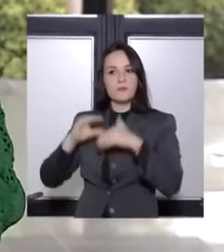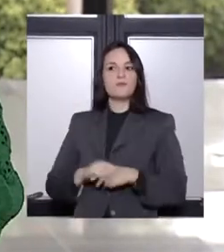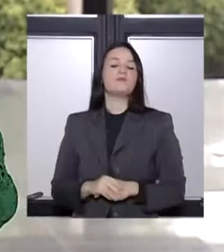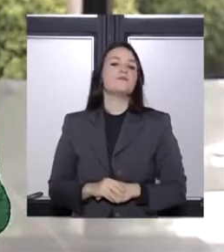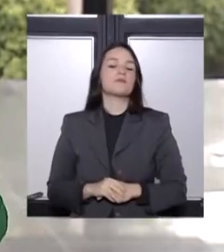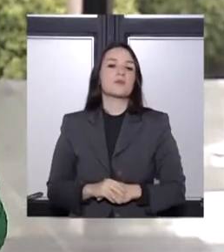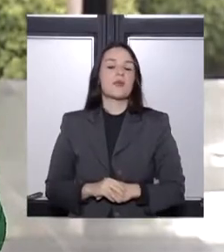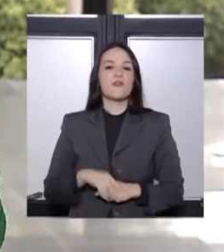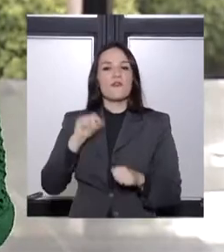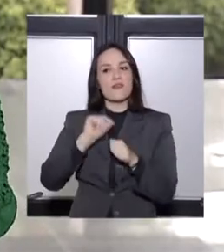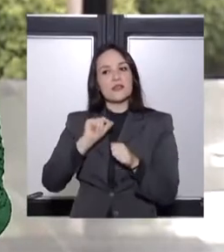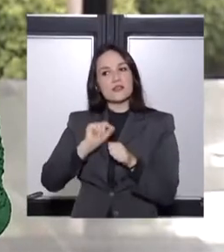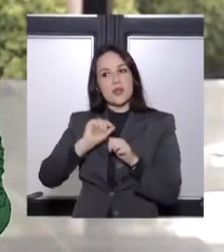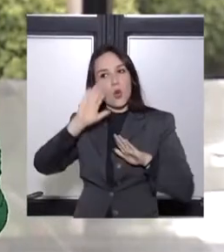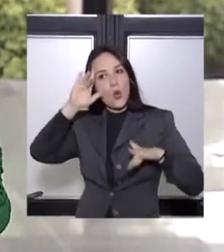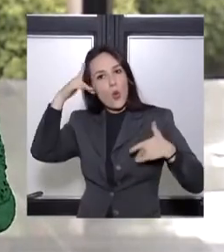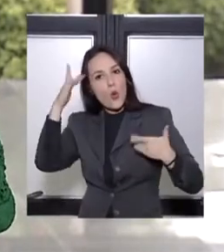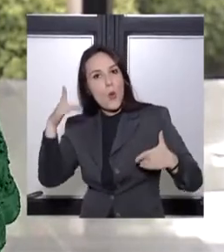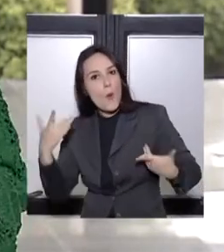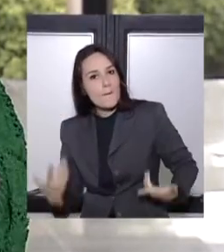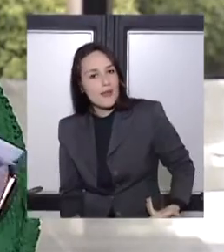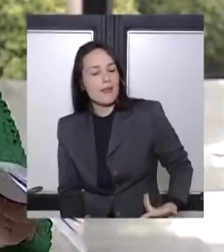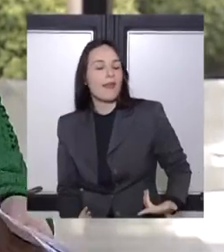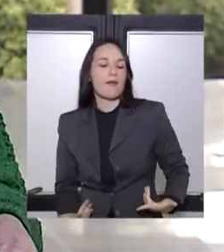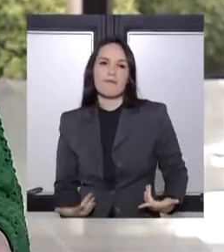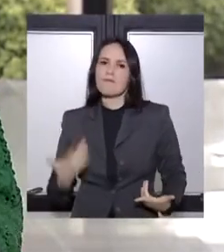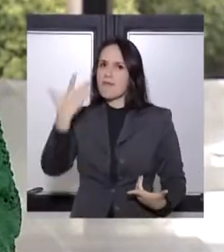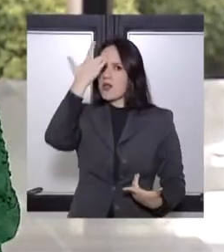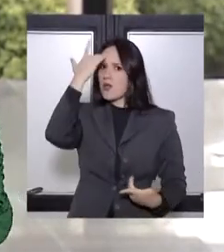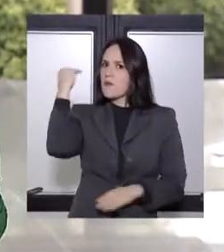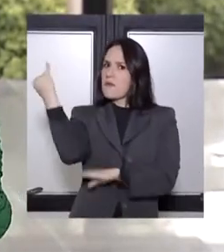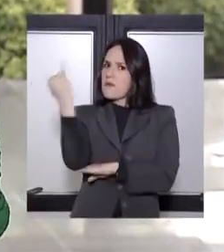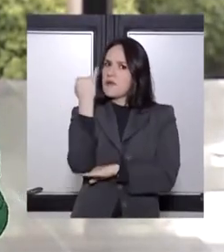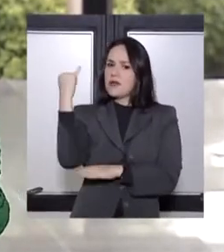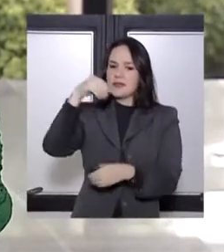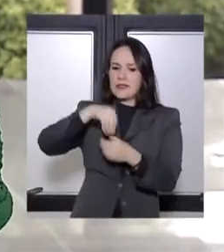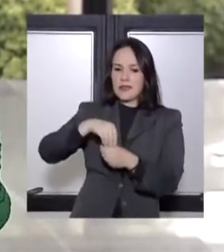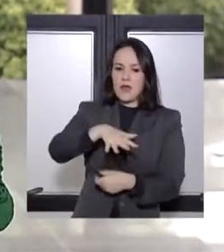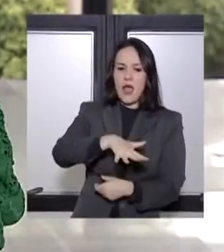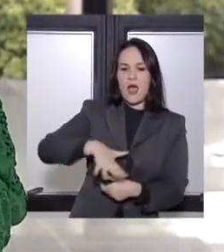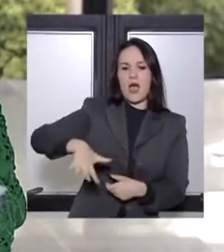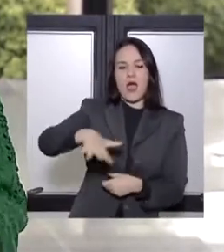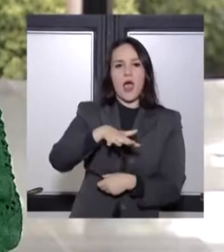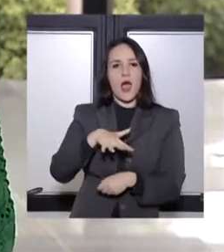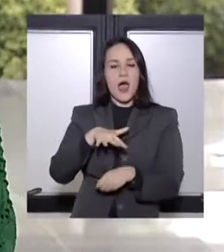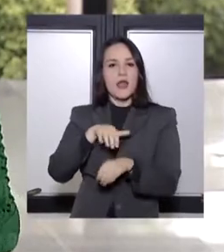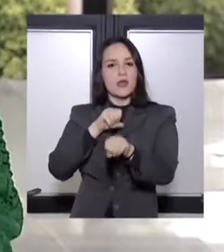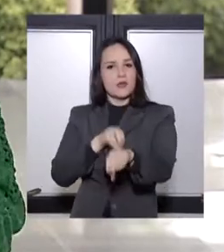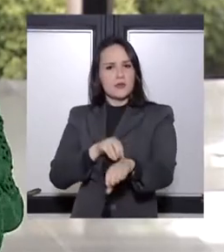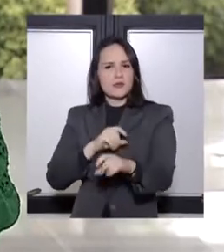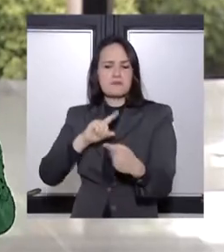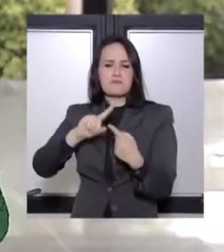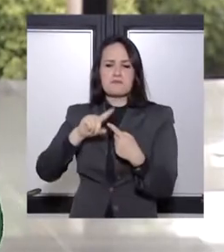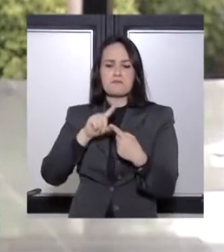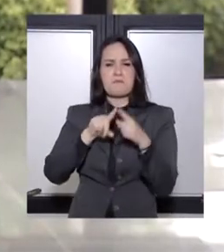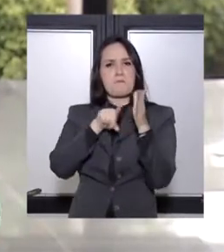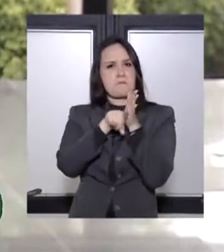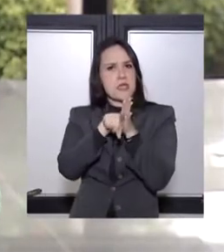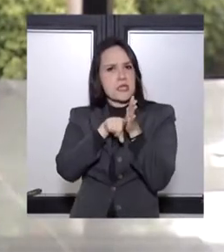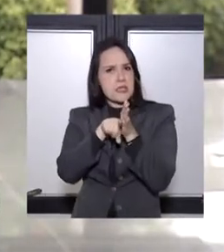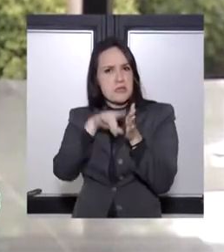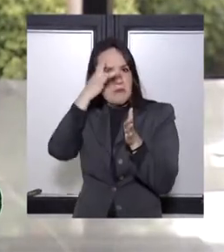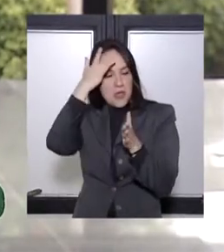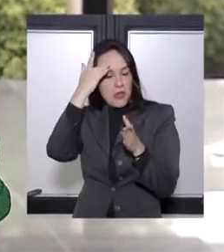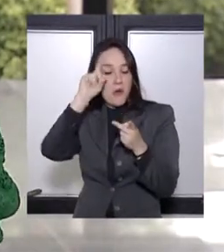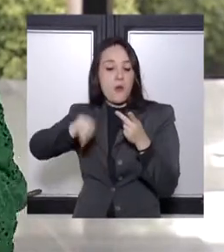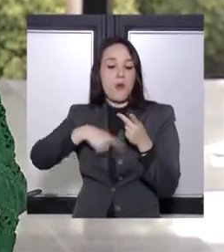irão homenagear pessoas importantes do meio da educação, pesquisadores, professores,